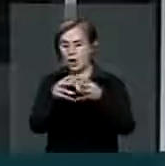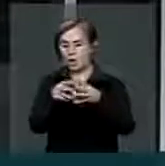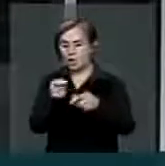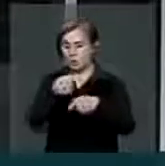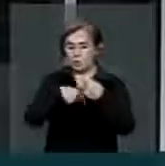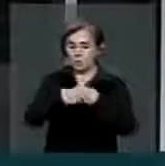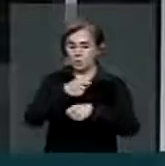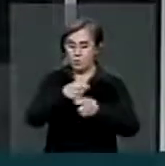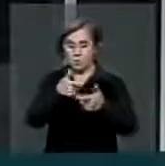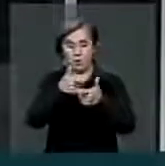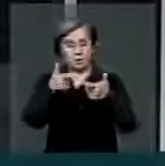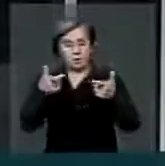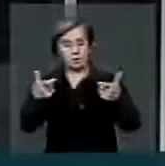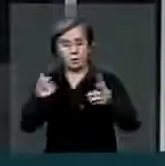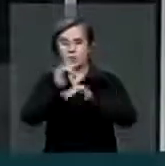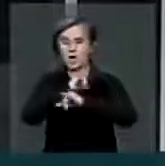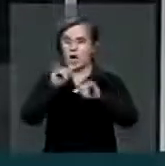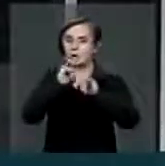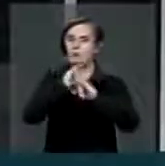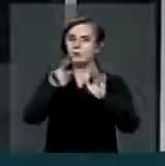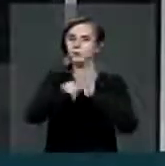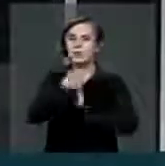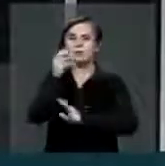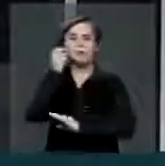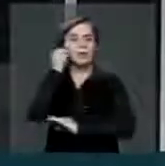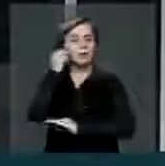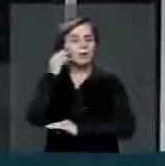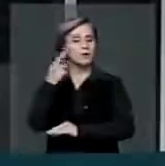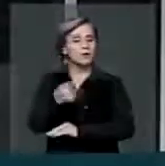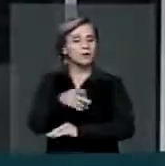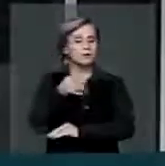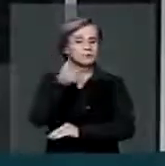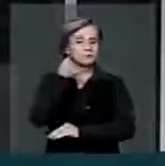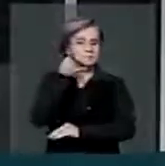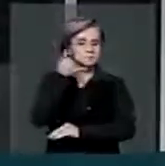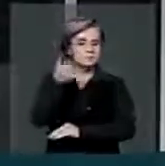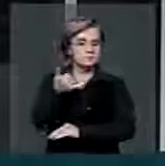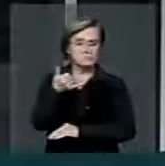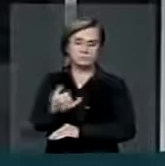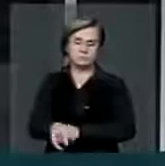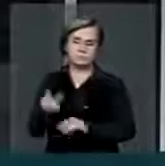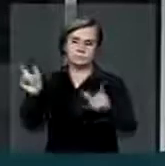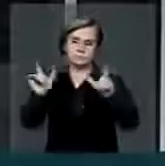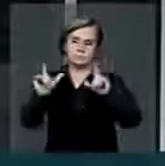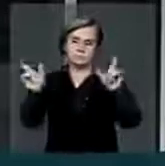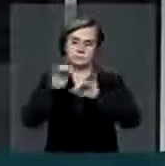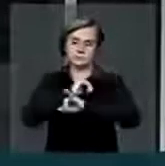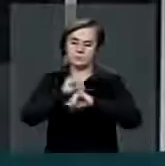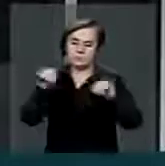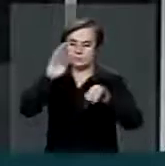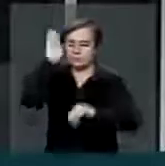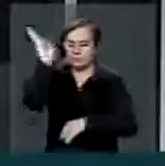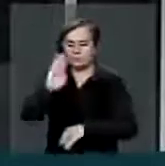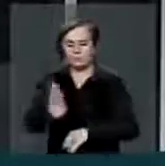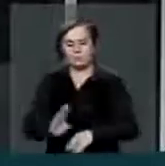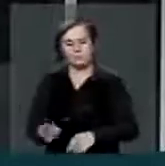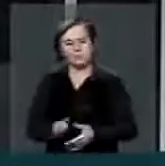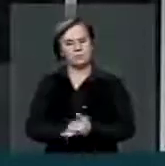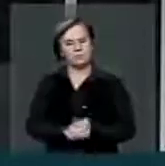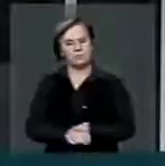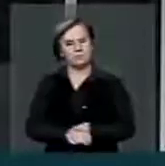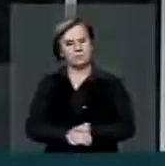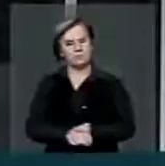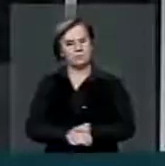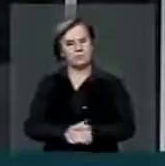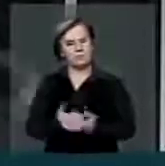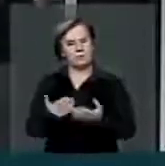é dos grandes anunciantes da nossa mídia nacional. Então nós precisamos criar